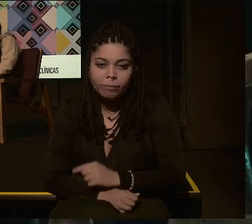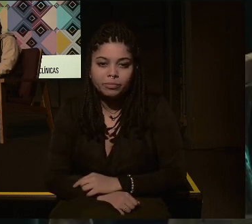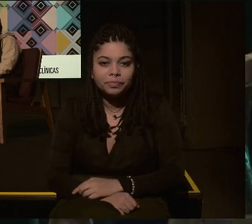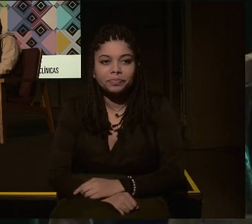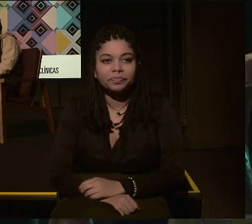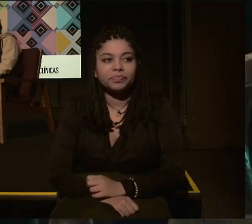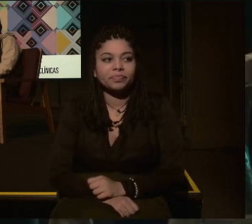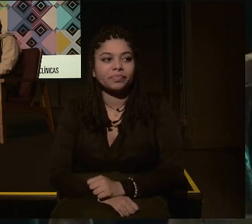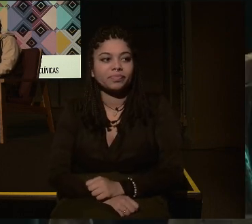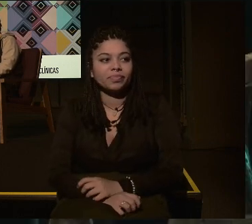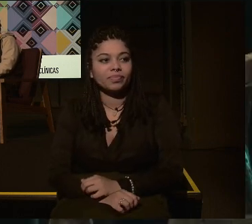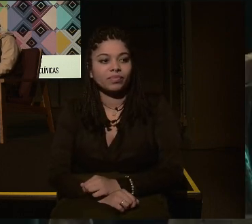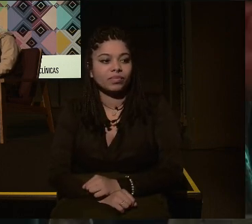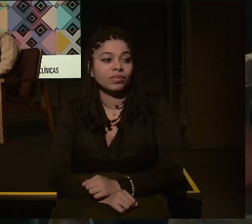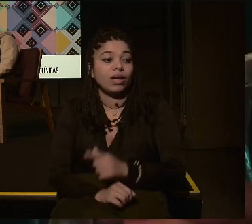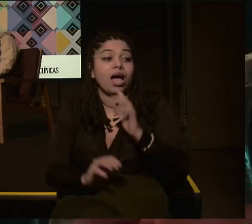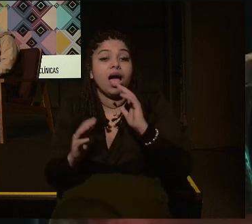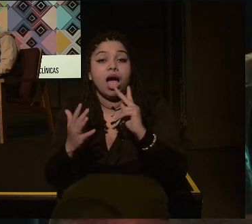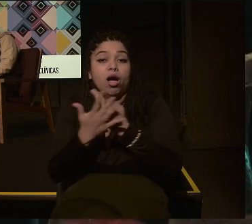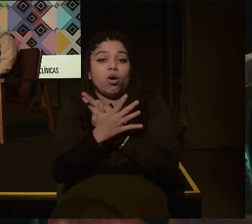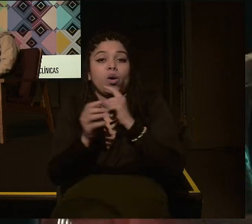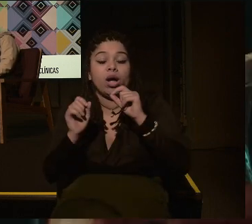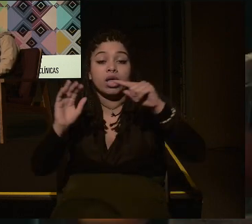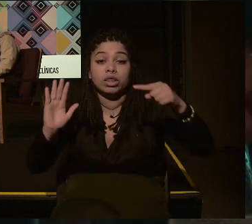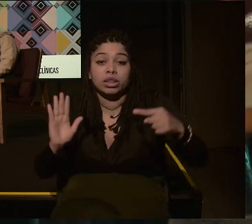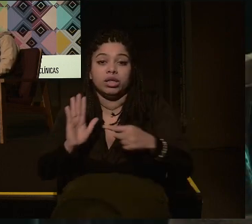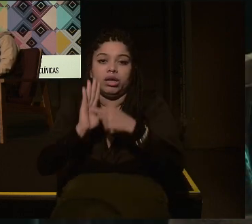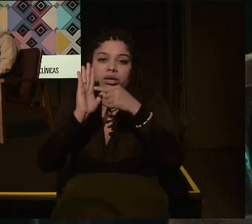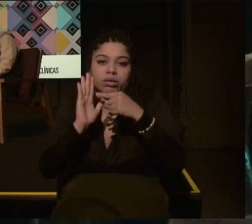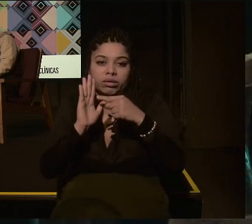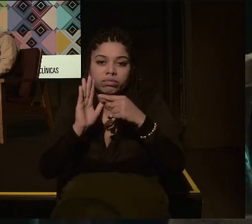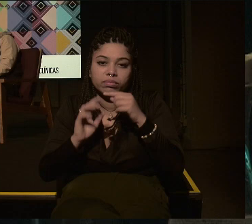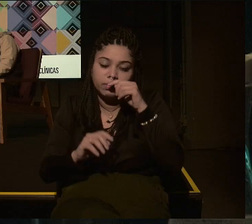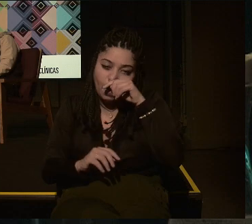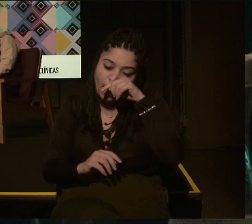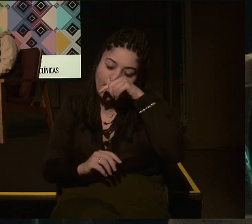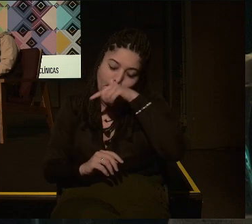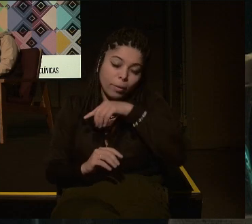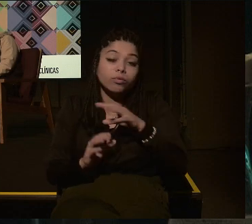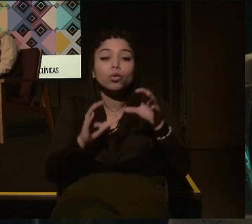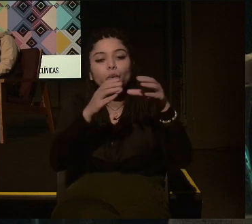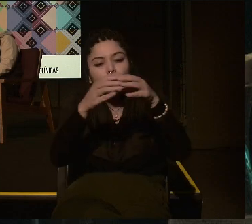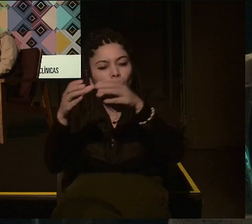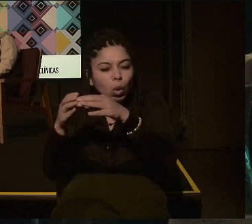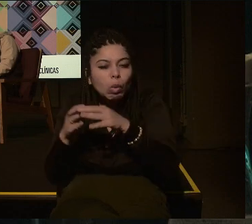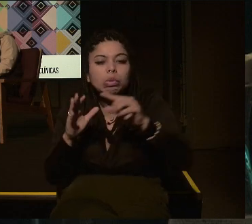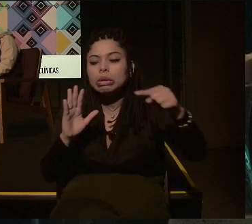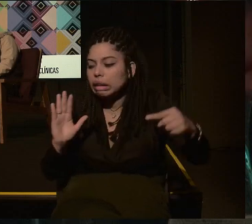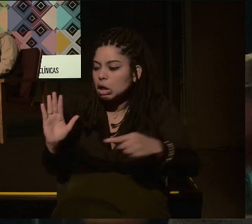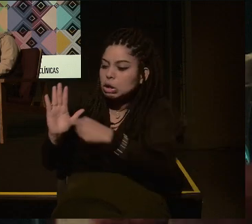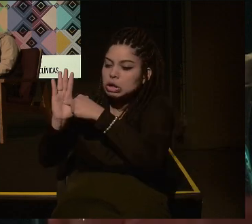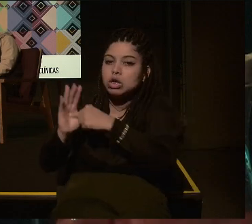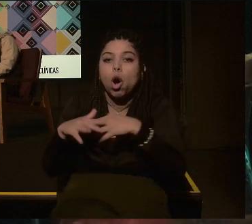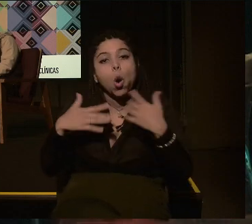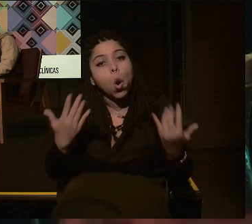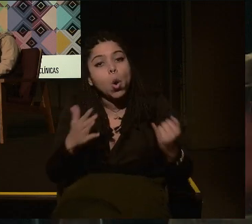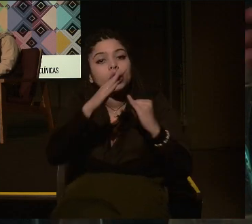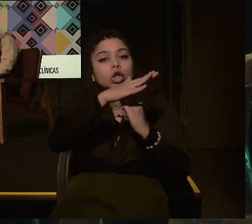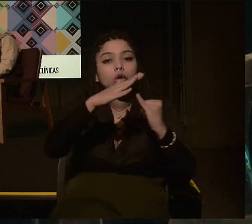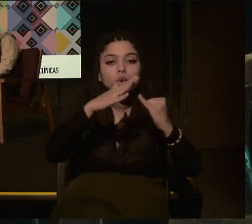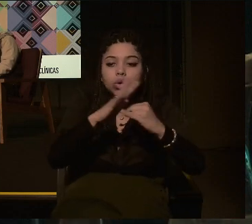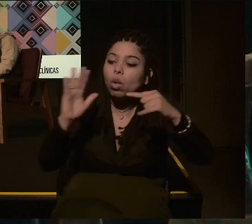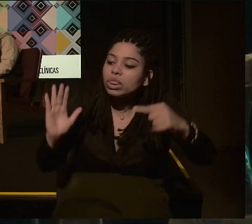Quando ocorrem denúncias em grupos, instituições, denúncias de